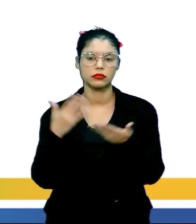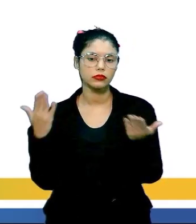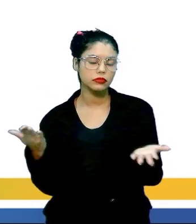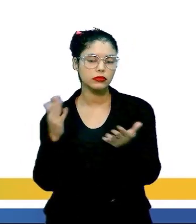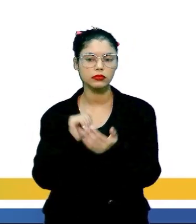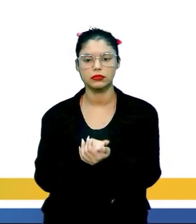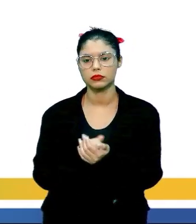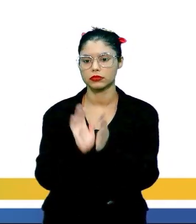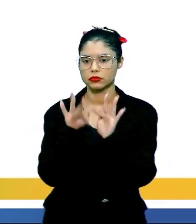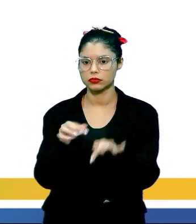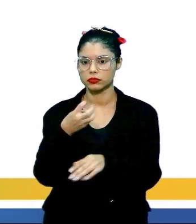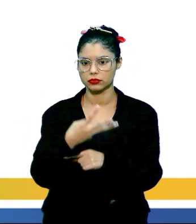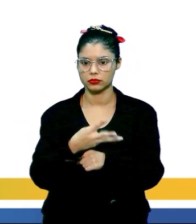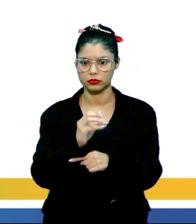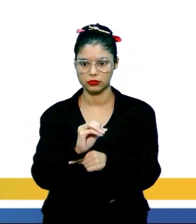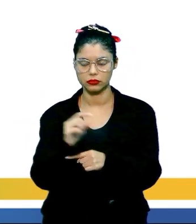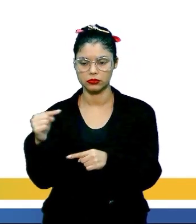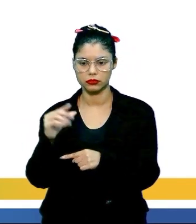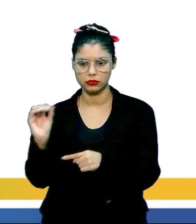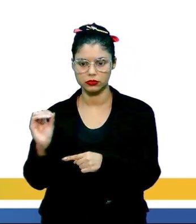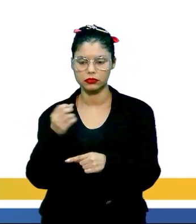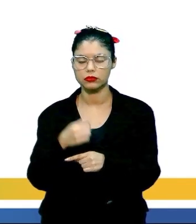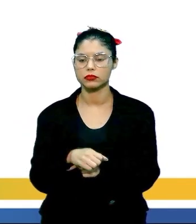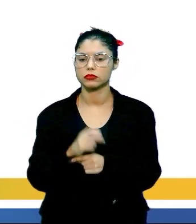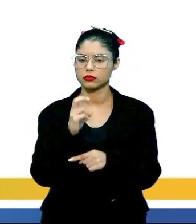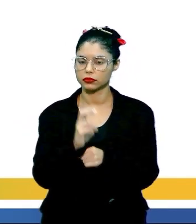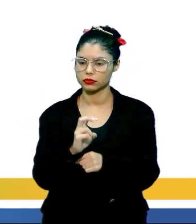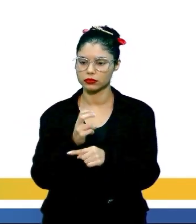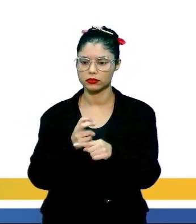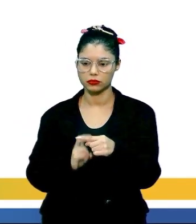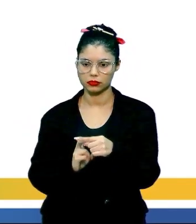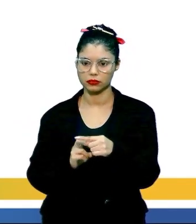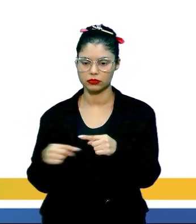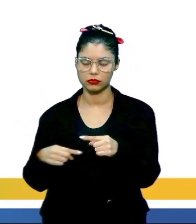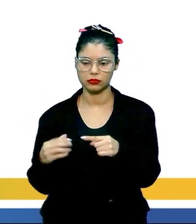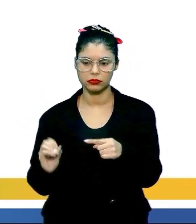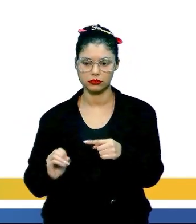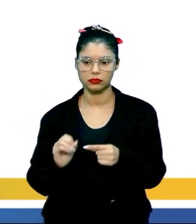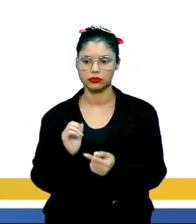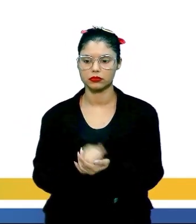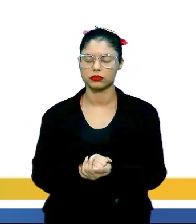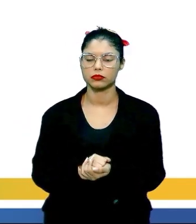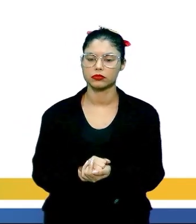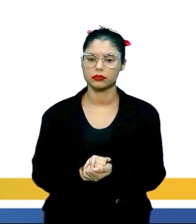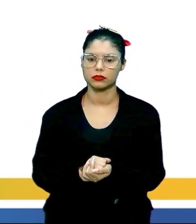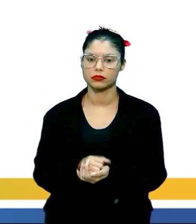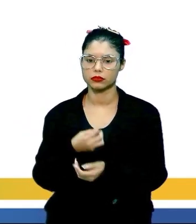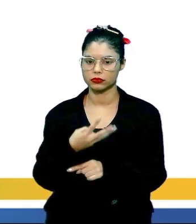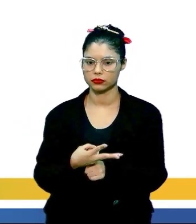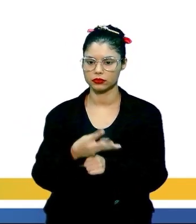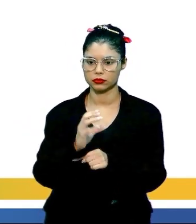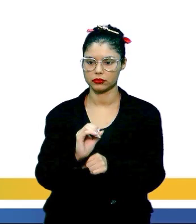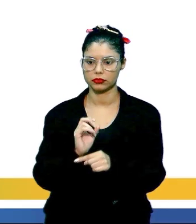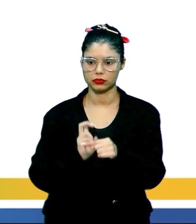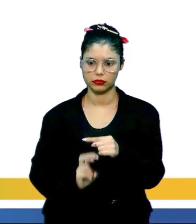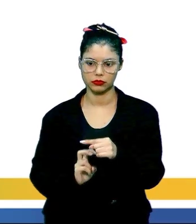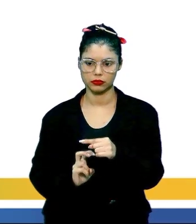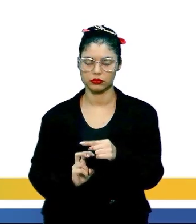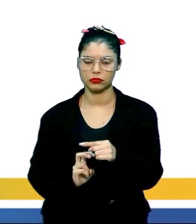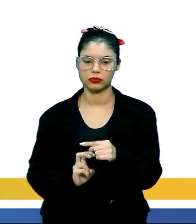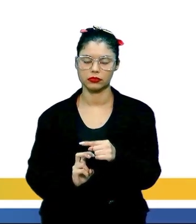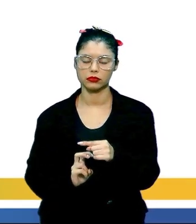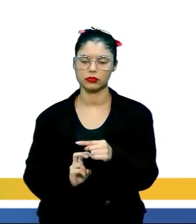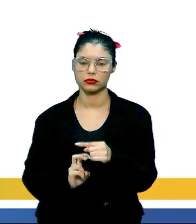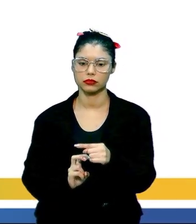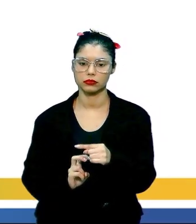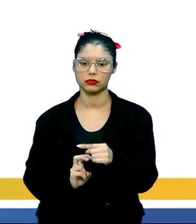Então, velocidade final, que é 30 menos 0, é 30. Tempo final menos tempo inicial, que é 5 menos 0. Neste caso, a aceleração